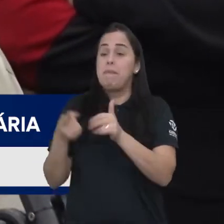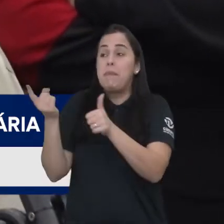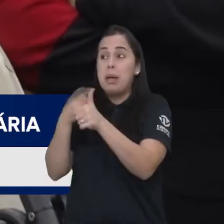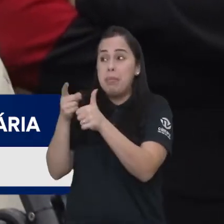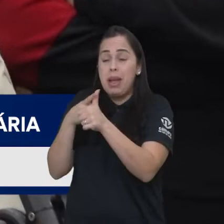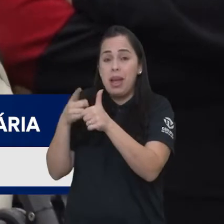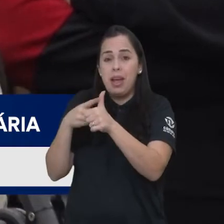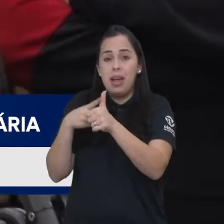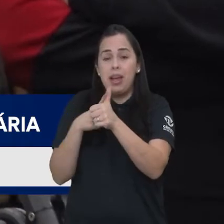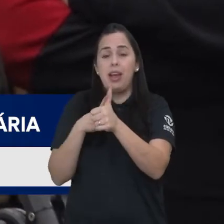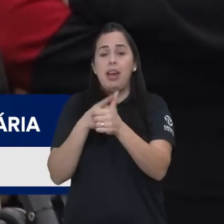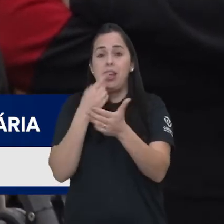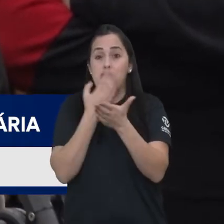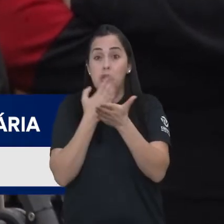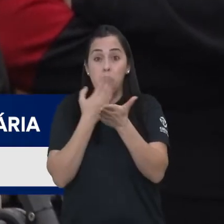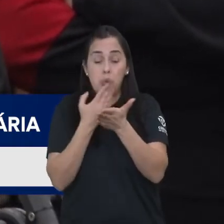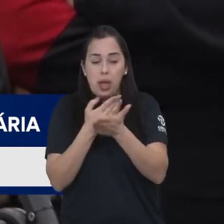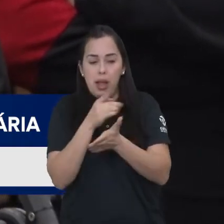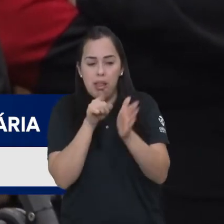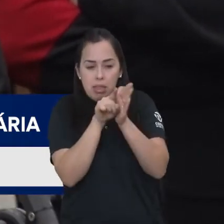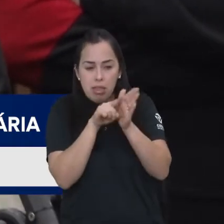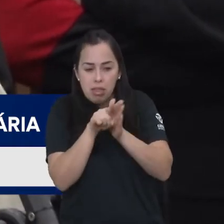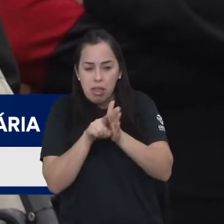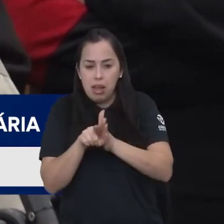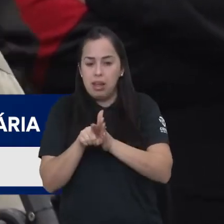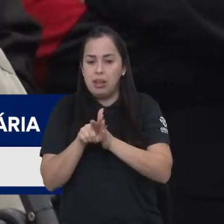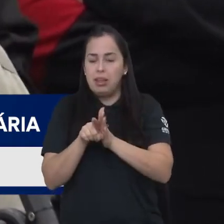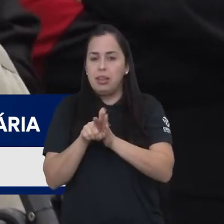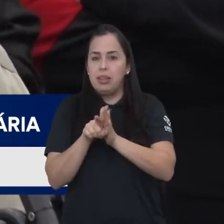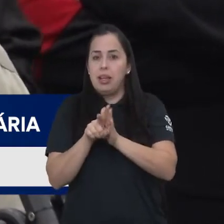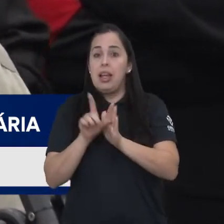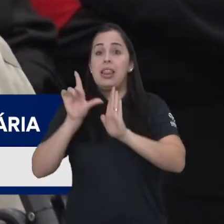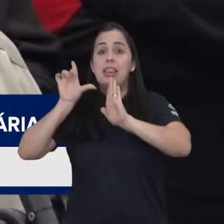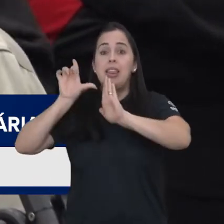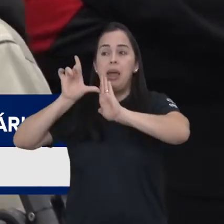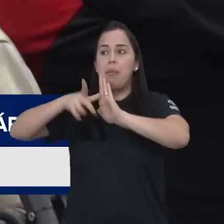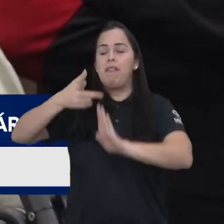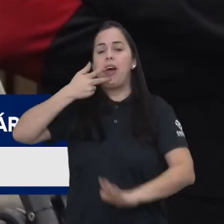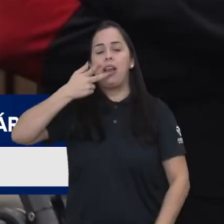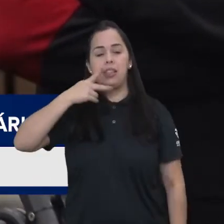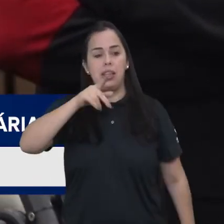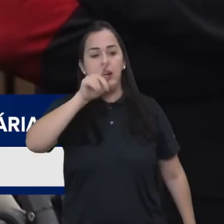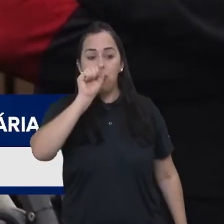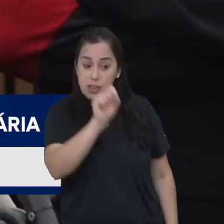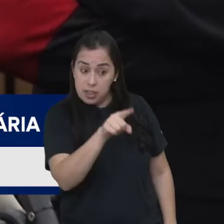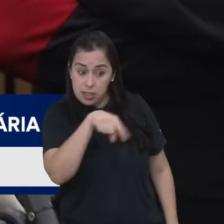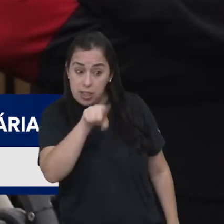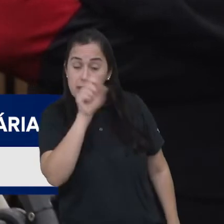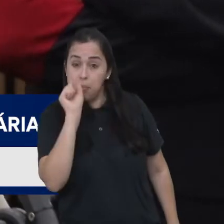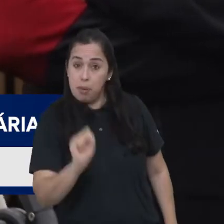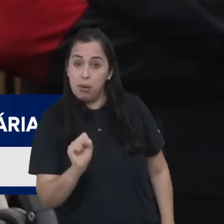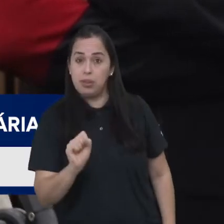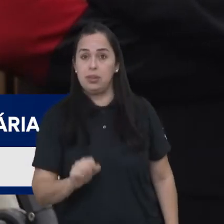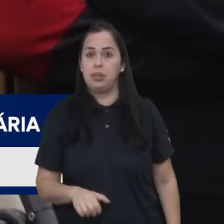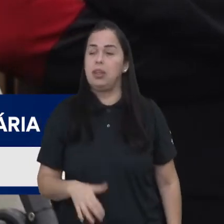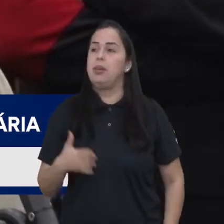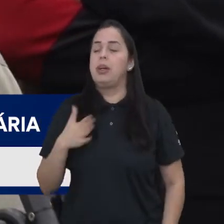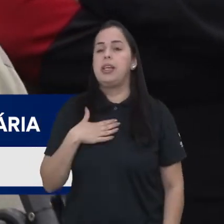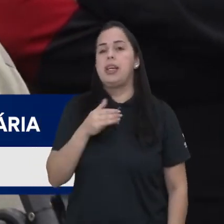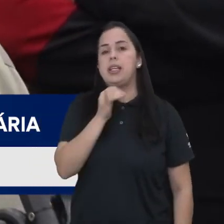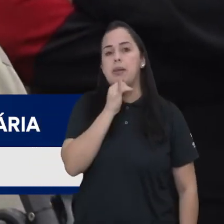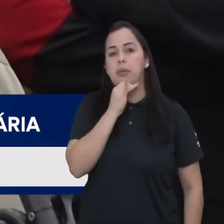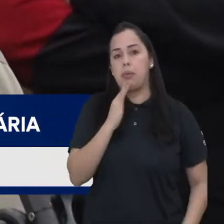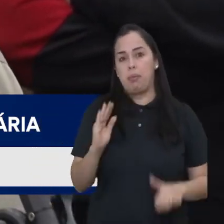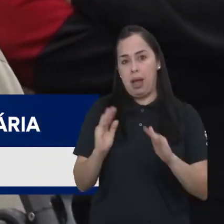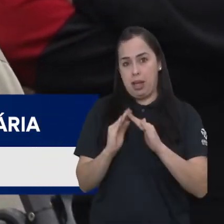estudo e ela comprovar o estudo está aqui, vocês têm condições. Certo? Porque no bairro que moramos muita gente não tem